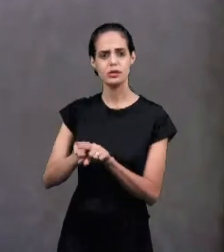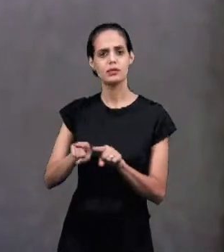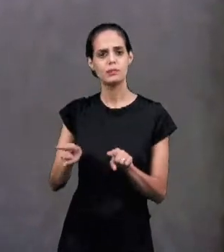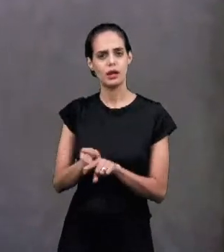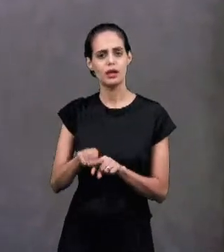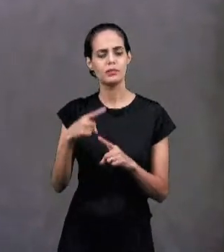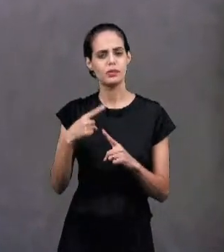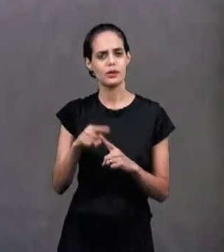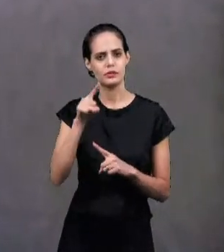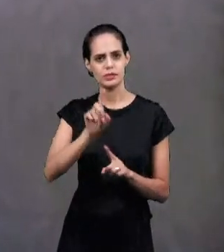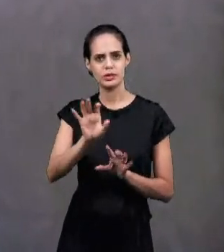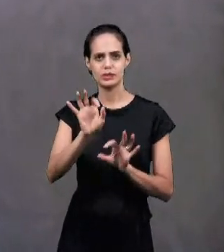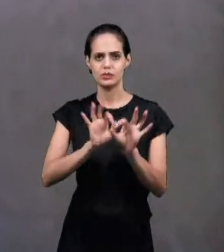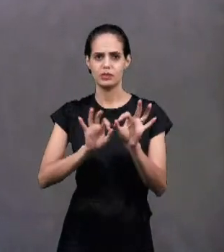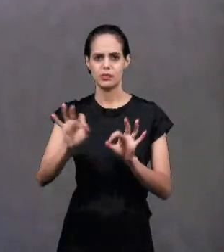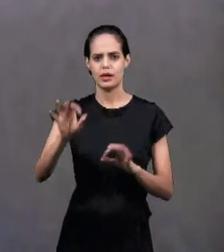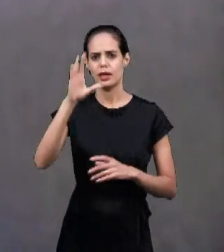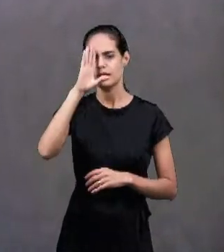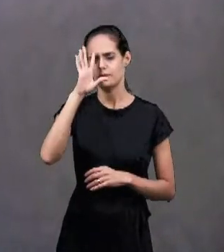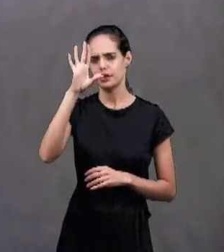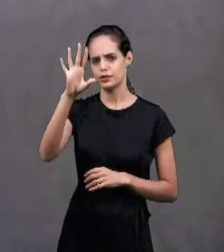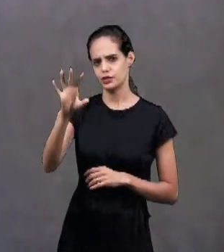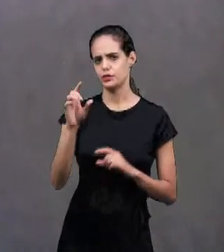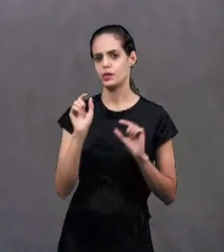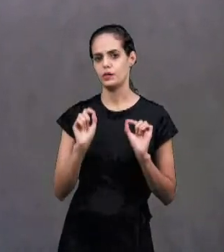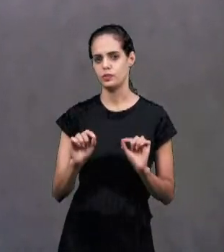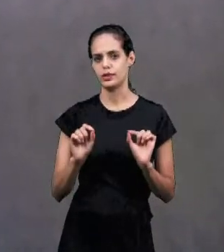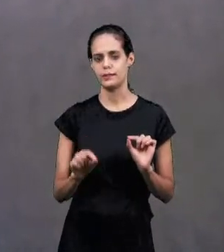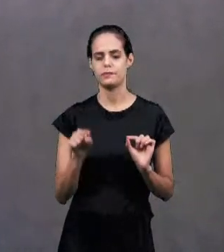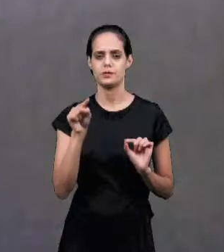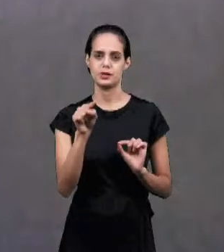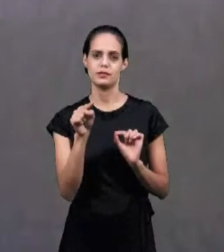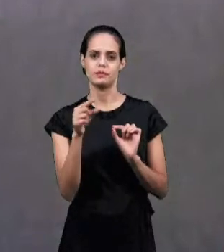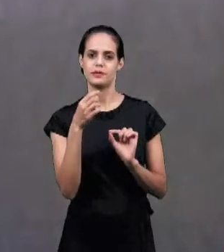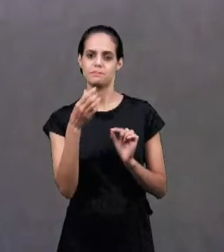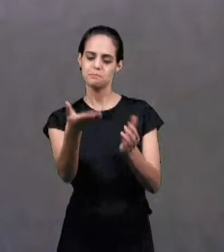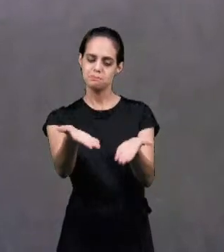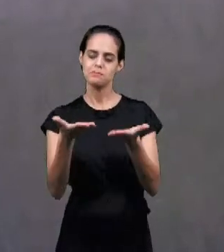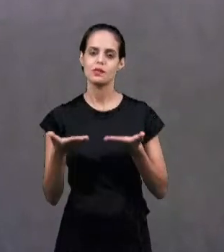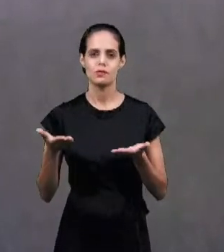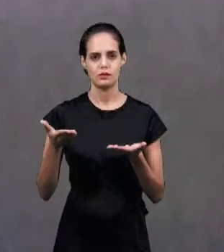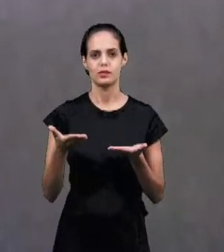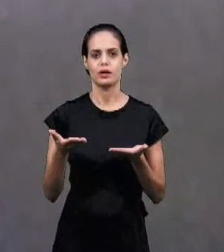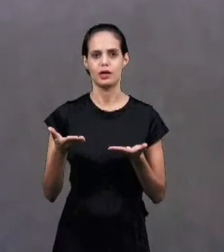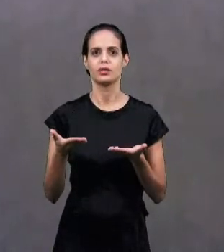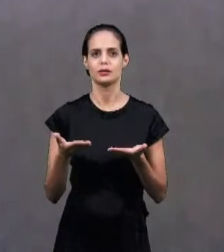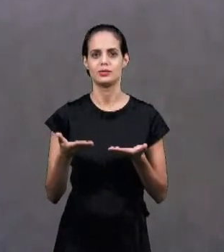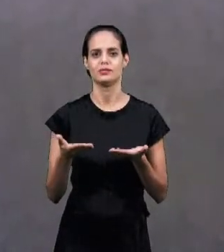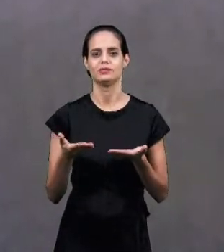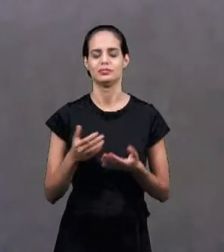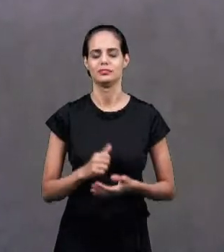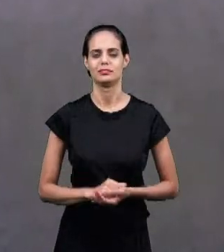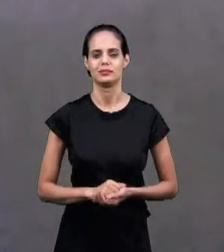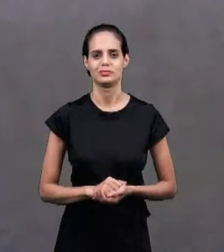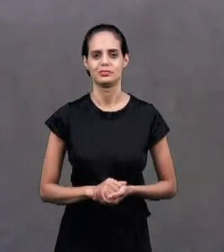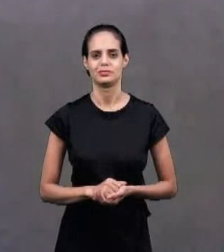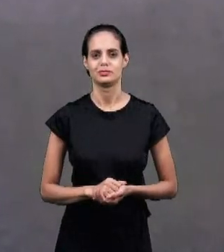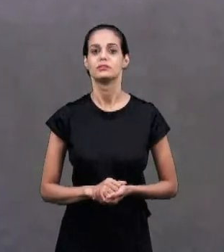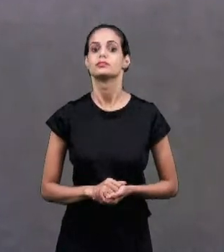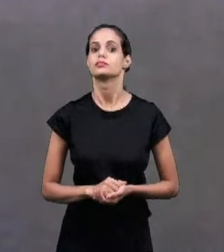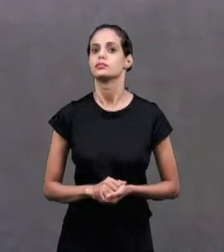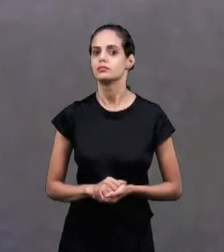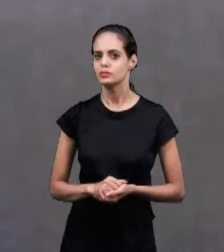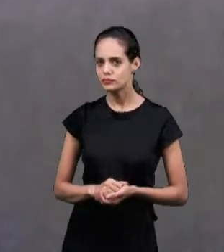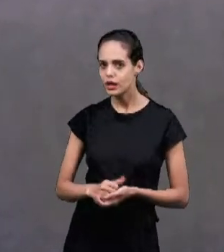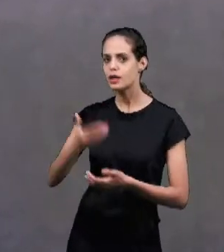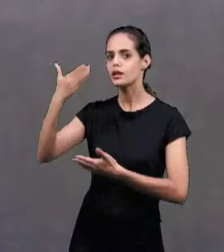você se prepara. Imagine o seguinte, você foi convidado a entrar na sala do trono